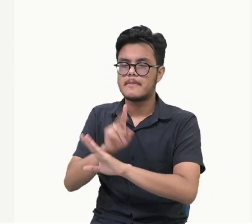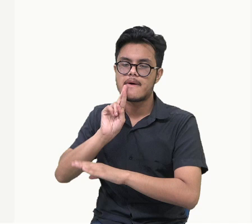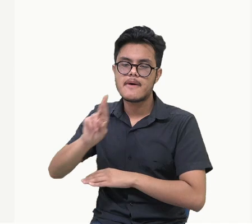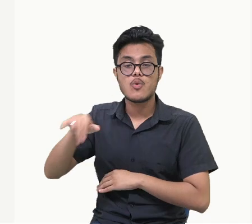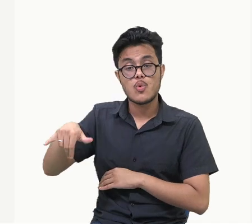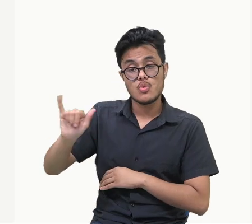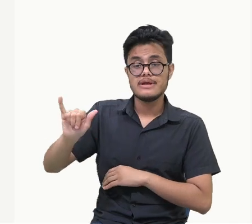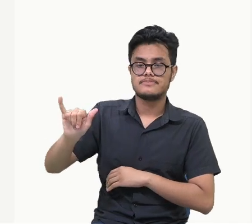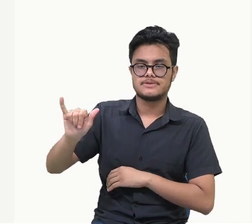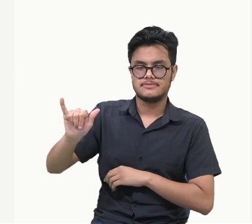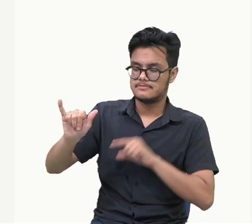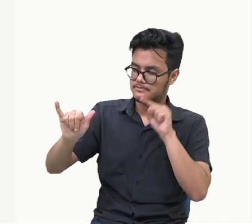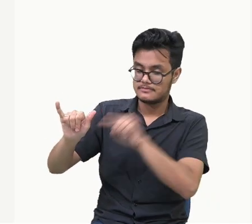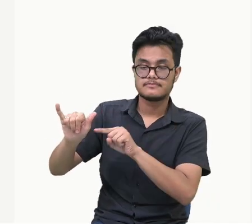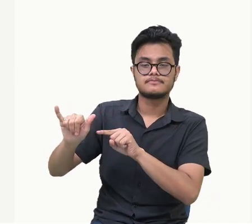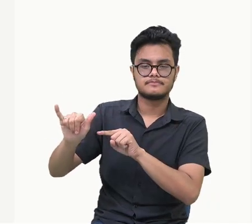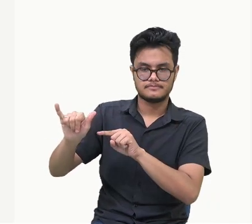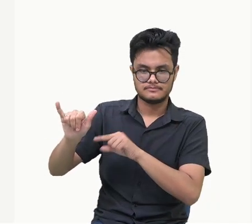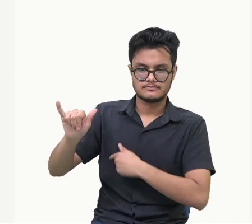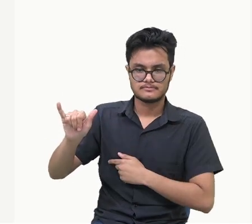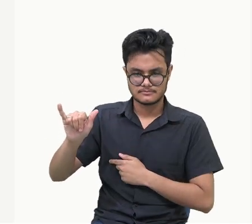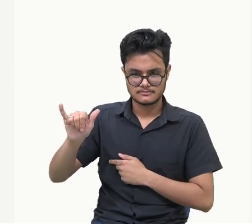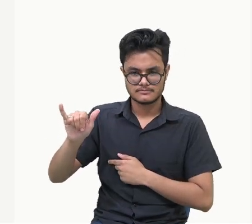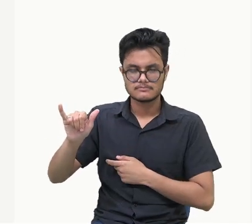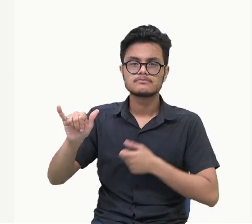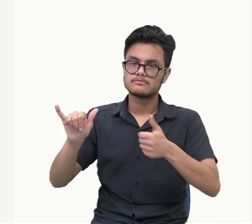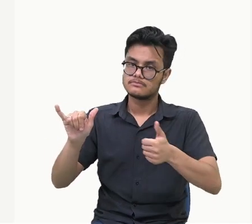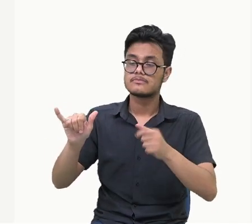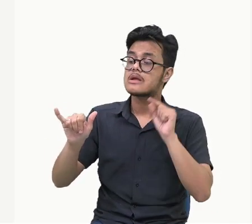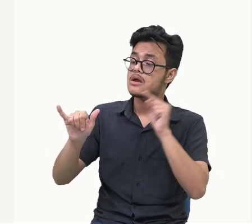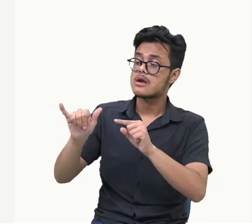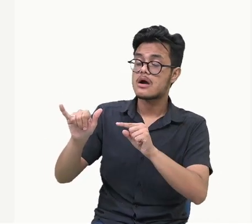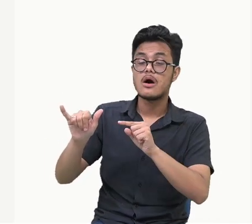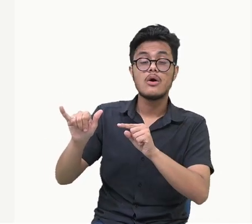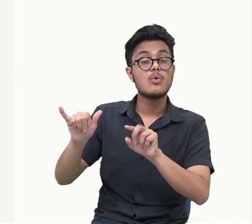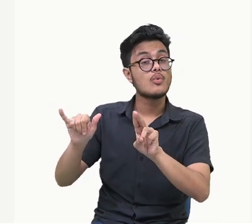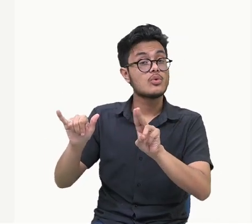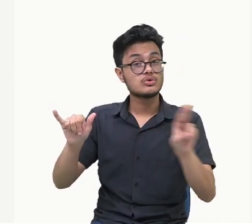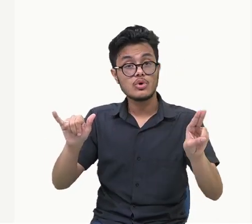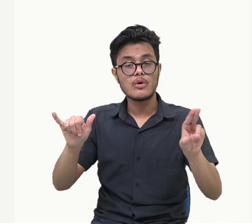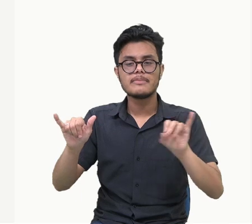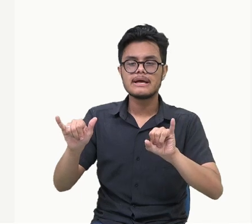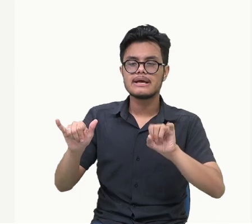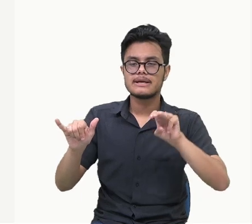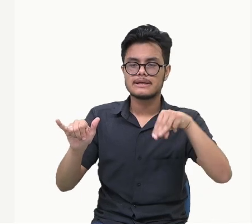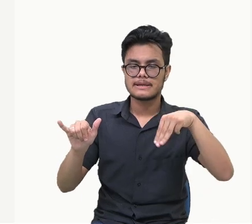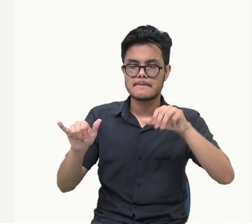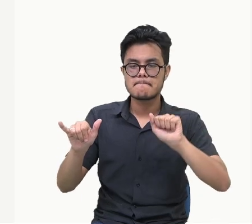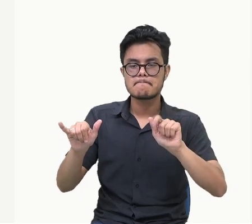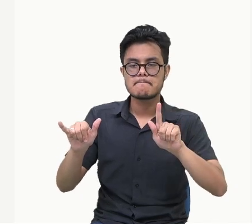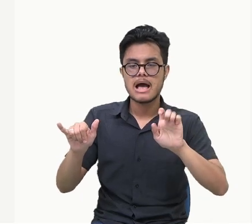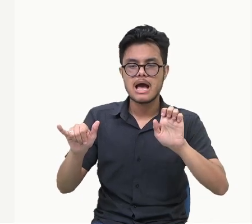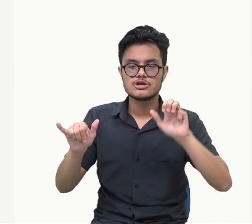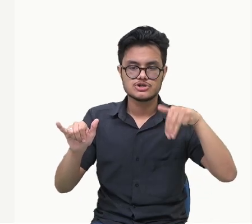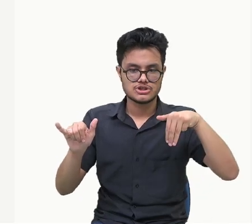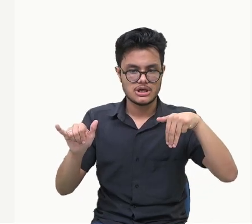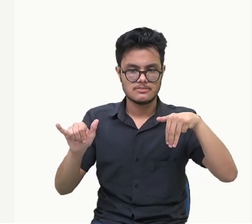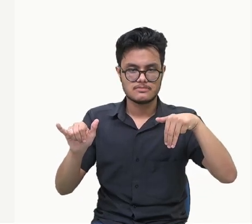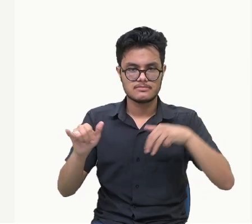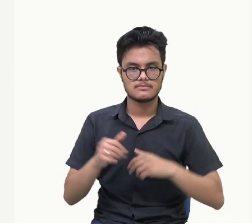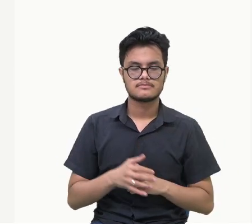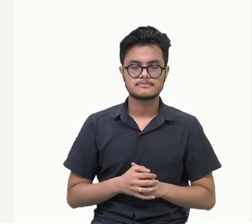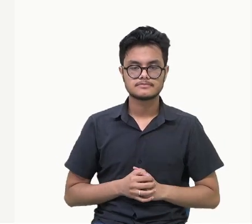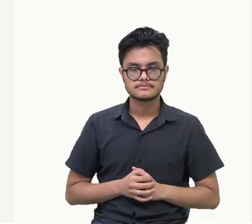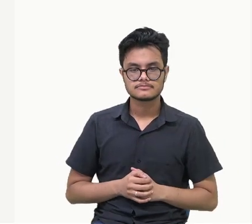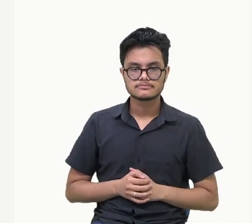obtém o valor para y. Esse valor de y é justamente a imagem, tá certo?